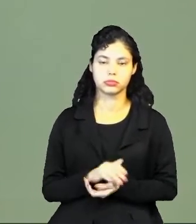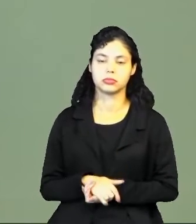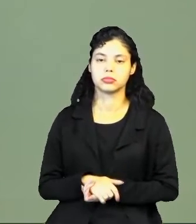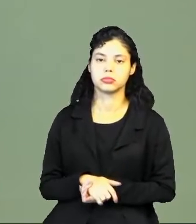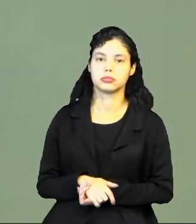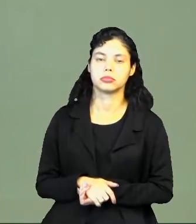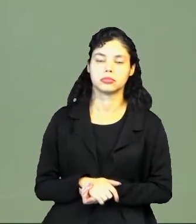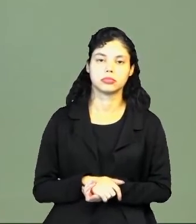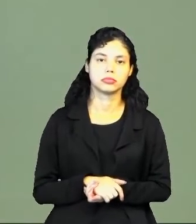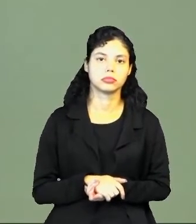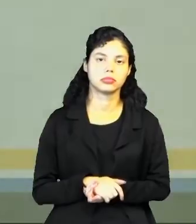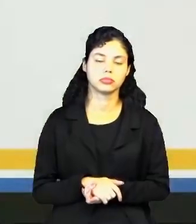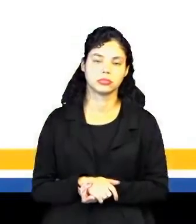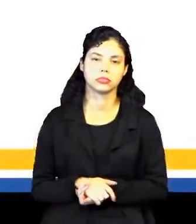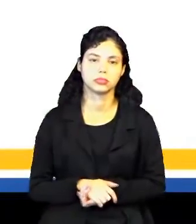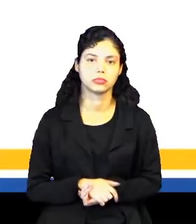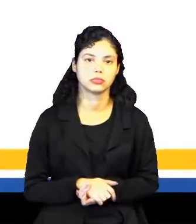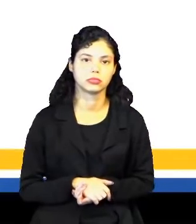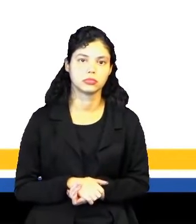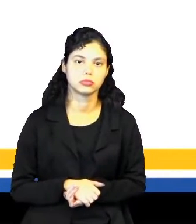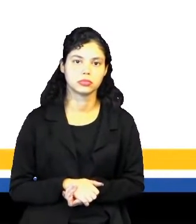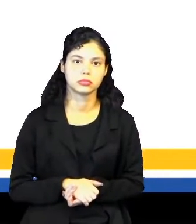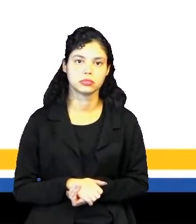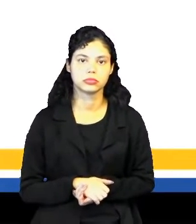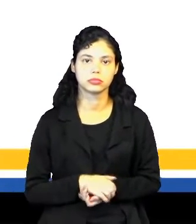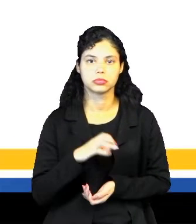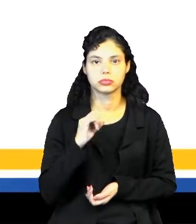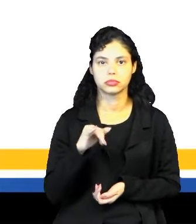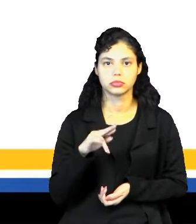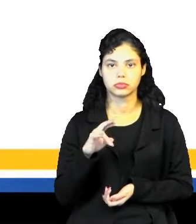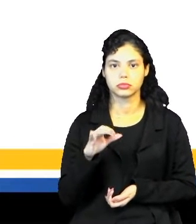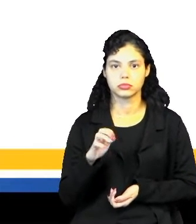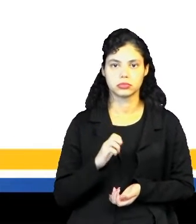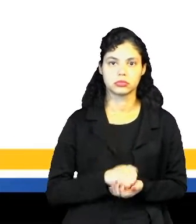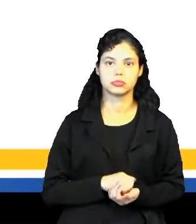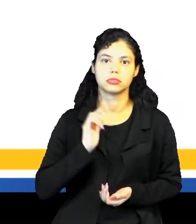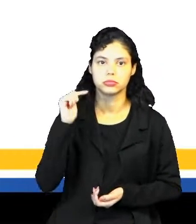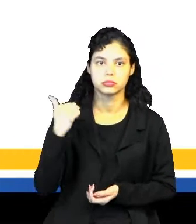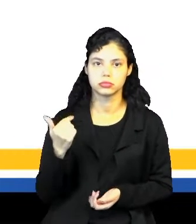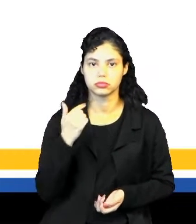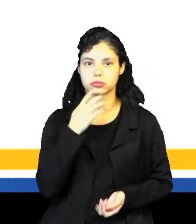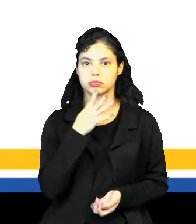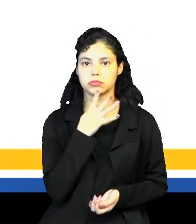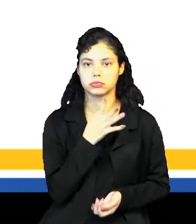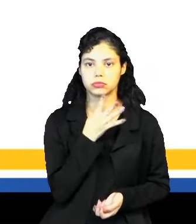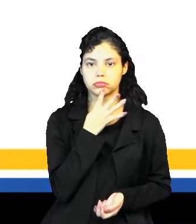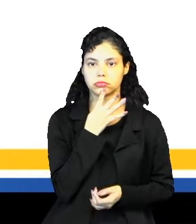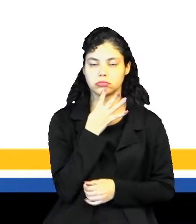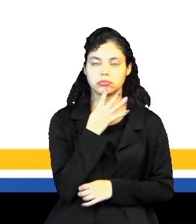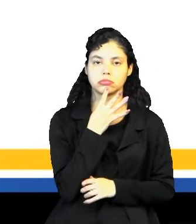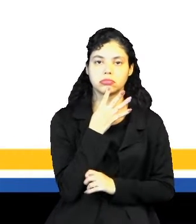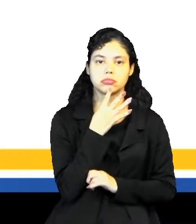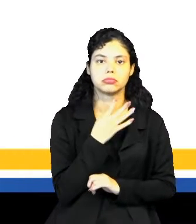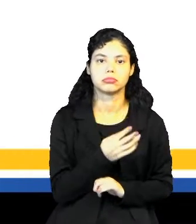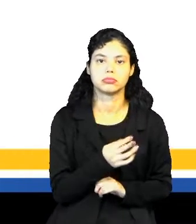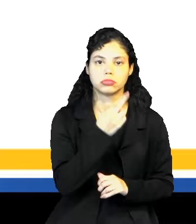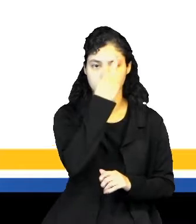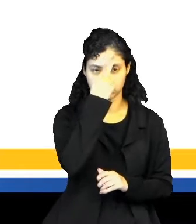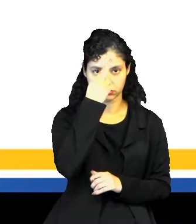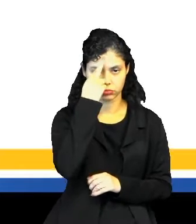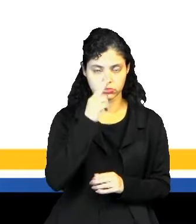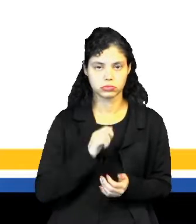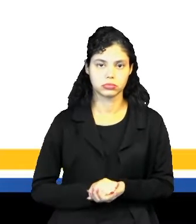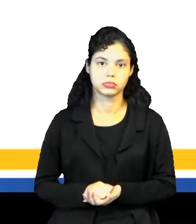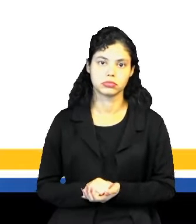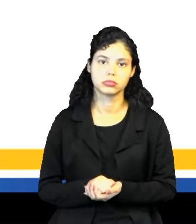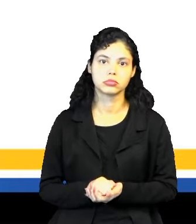lá, para a gente concluir aí. Olha só, narrador onisciente. O narrador onisciente é aquele que